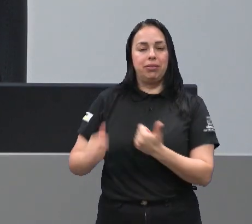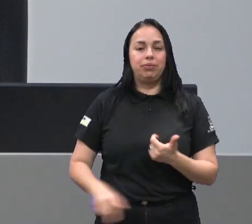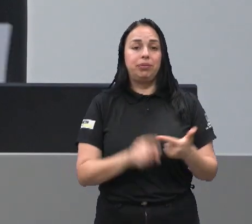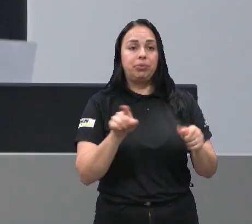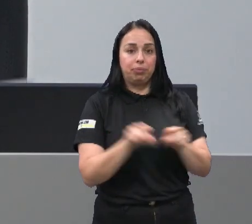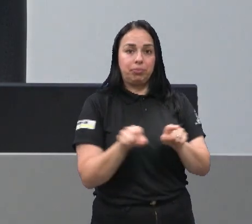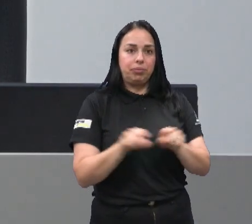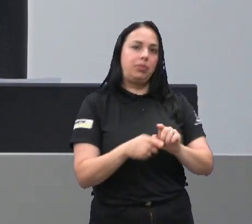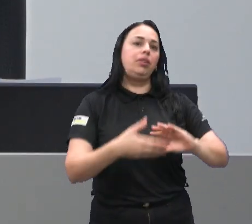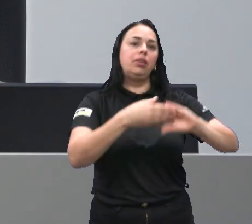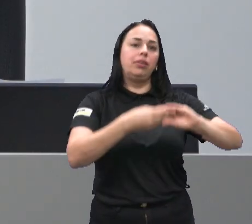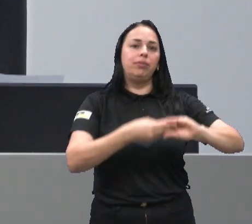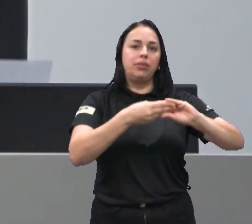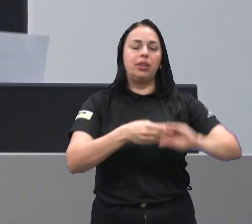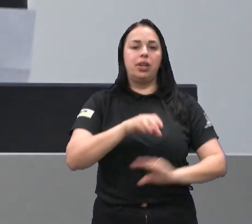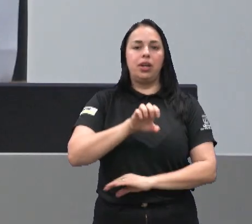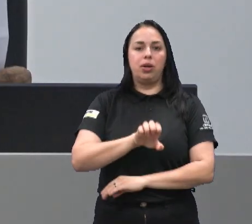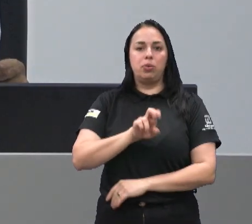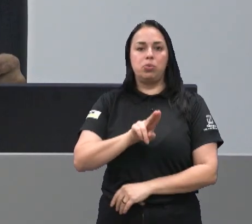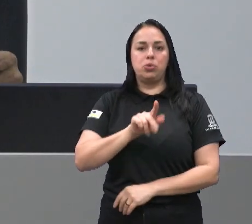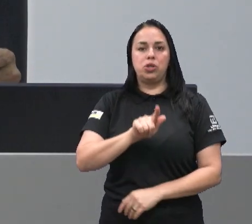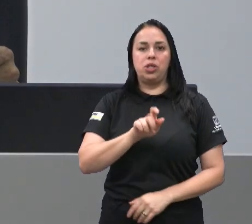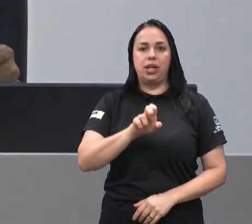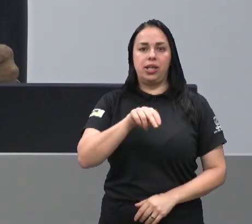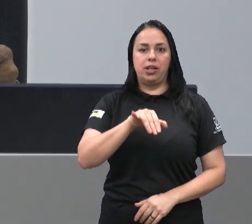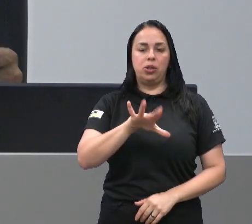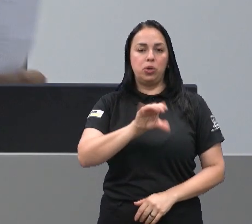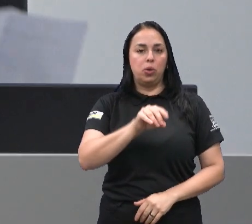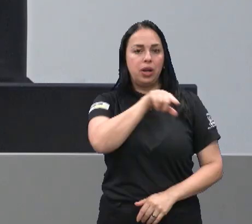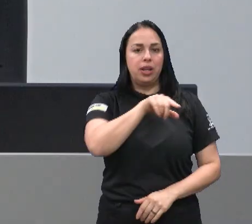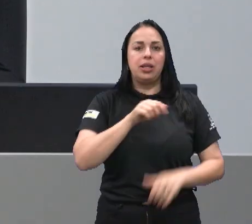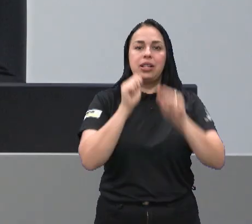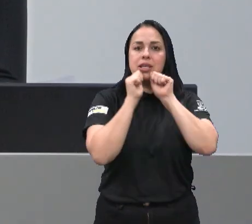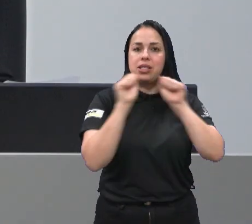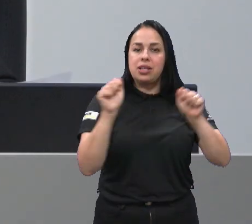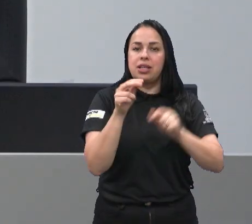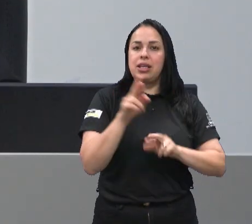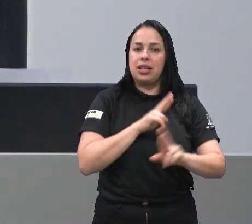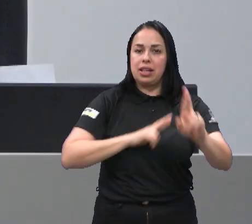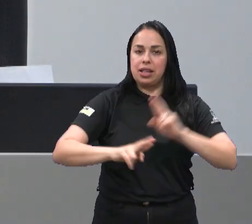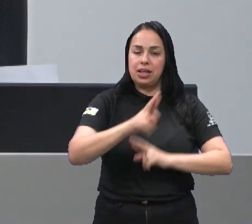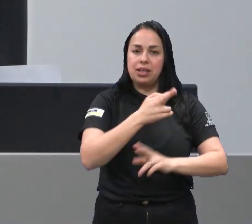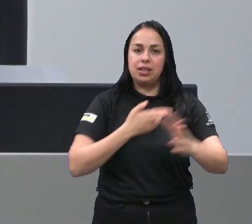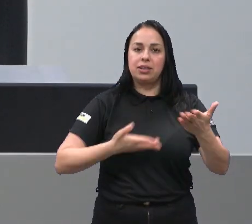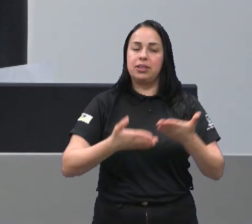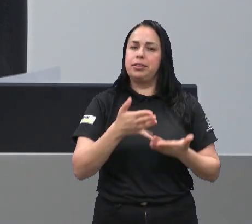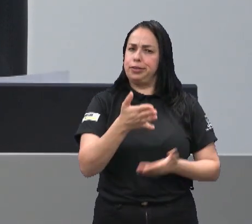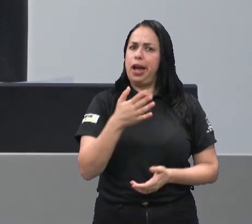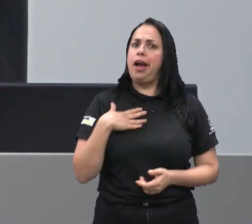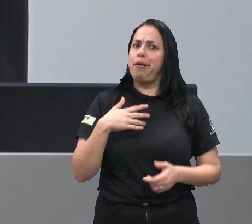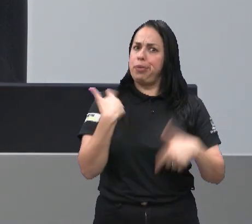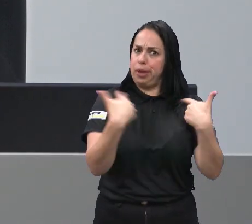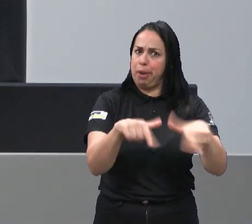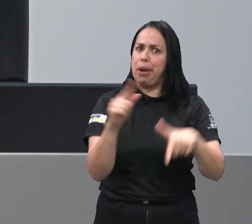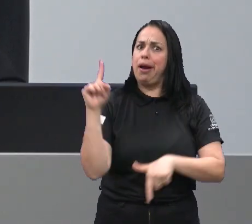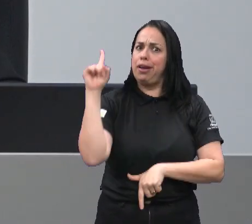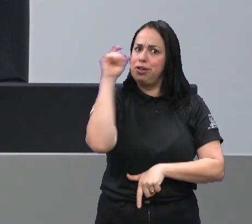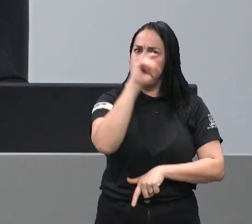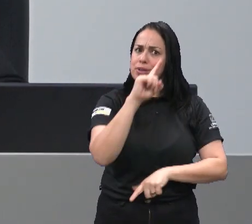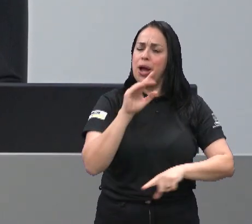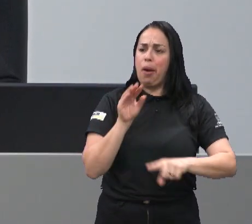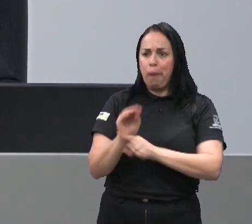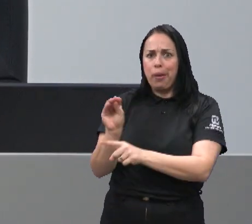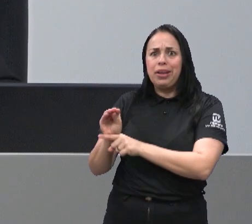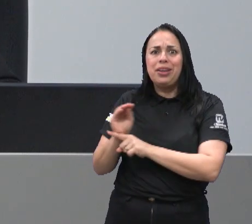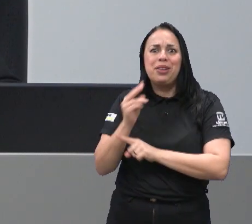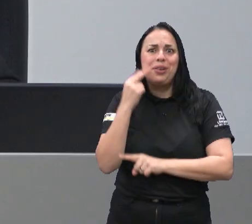cumprimentar o James Domingo, da assessoria de Relações Legislativas, que não é fácil, né, James? Cuidar desses vereadores,